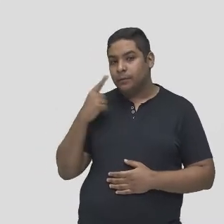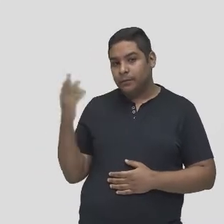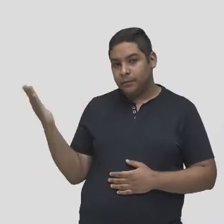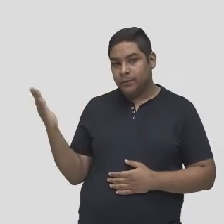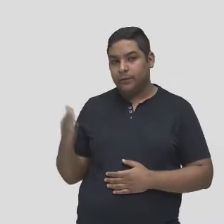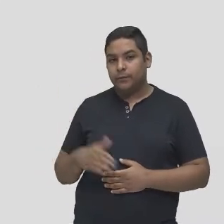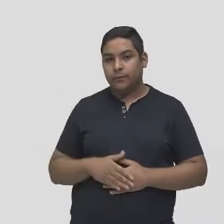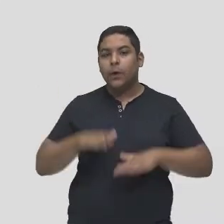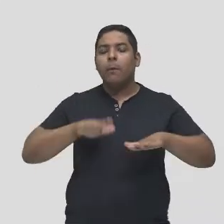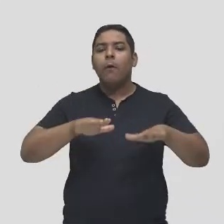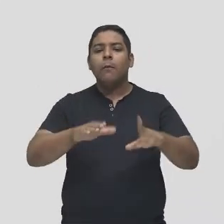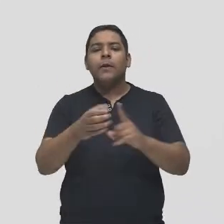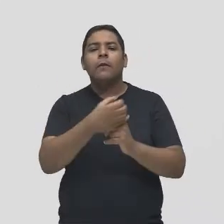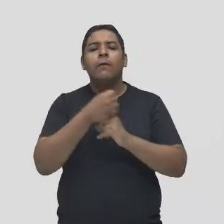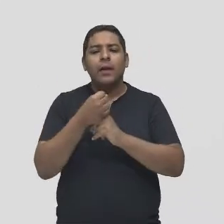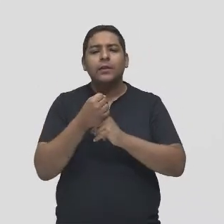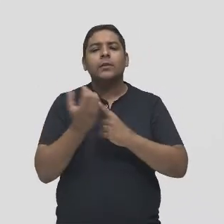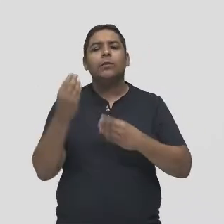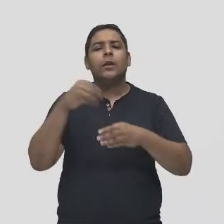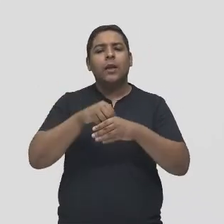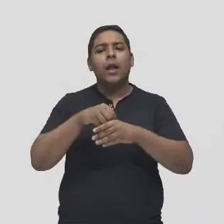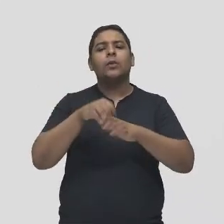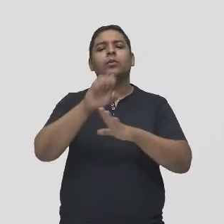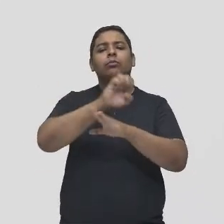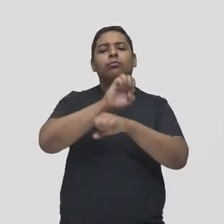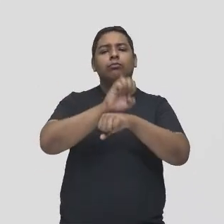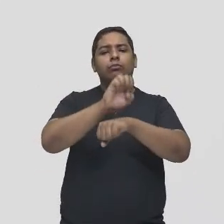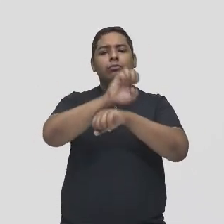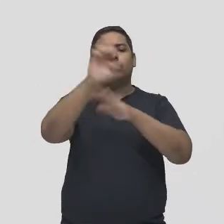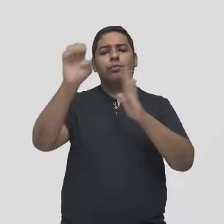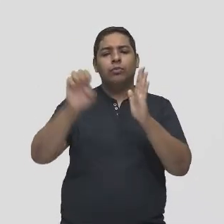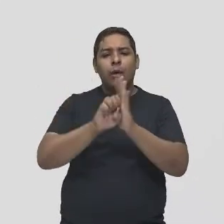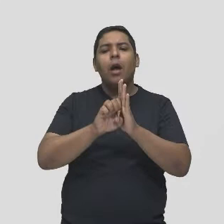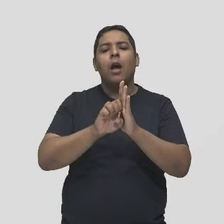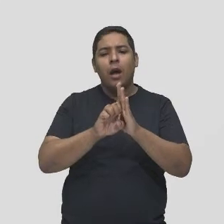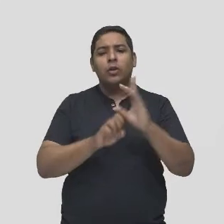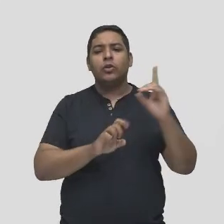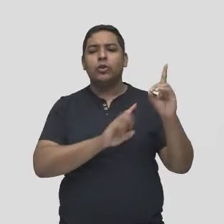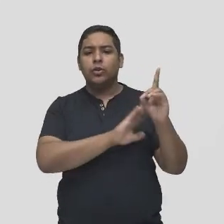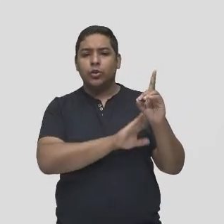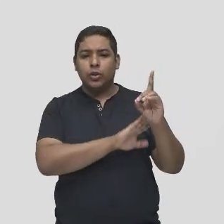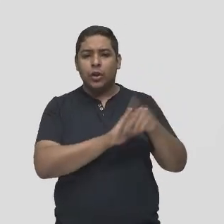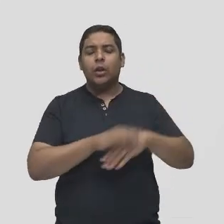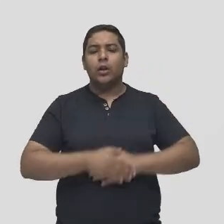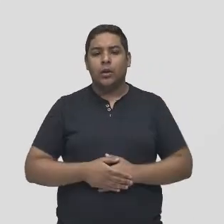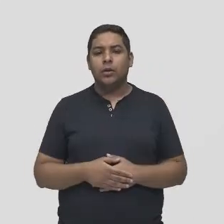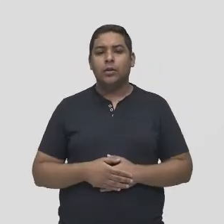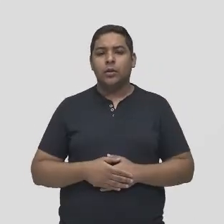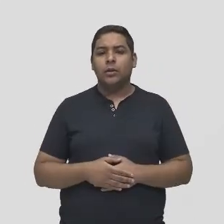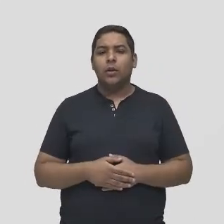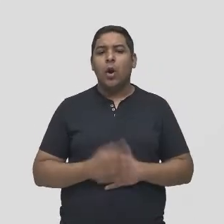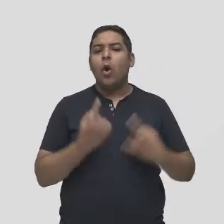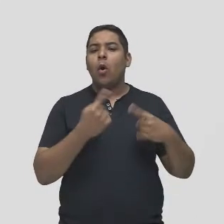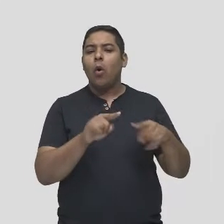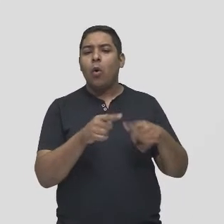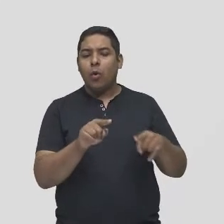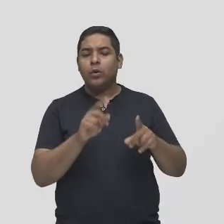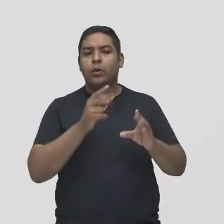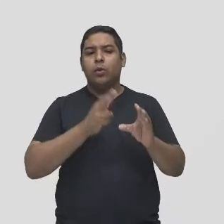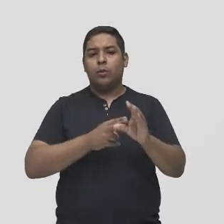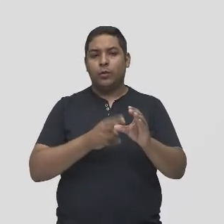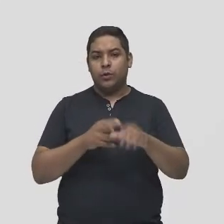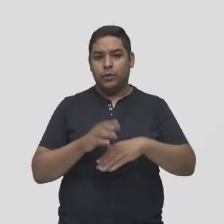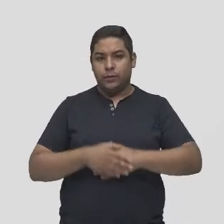os movimentos fascistas se enquadram no totalitarismo de direita, que visam garantir a propriedade privada contra o avanço político dos comunistas. Temos a